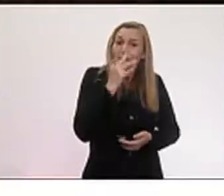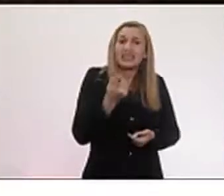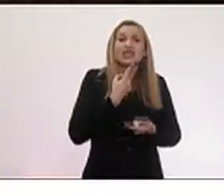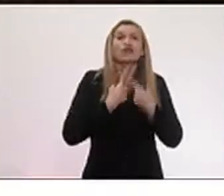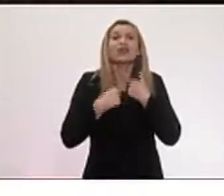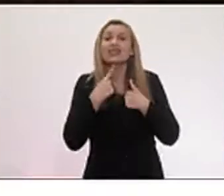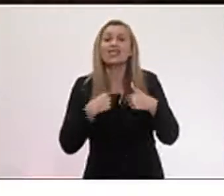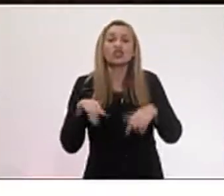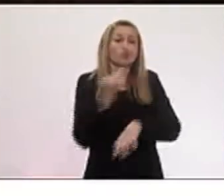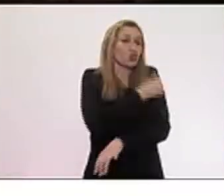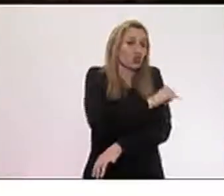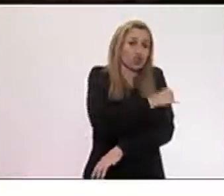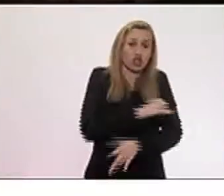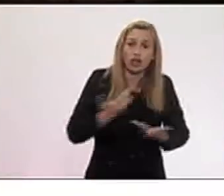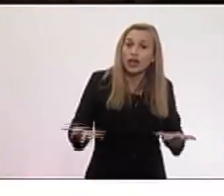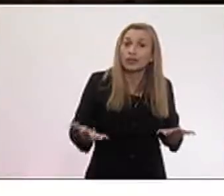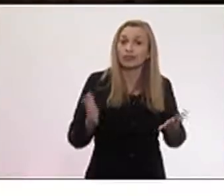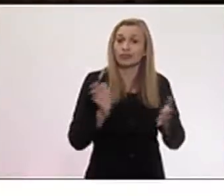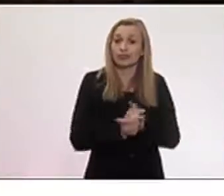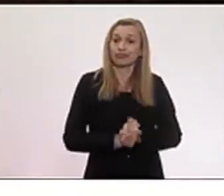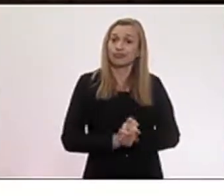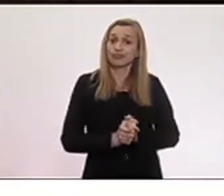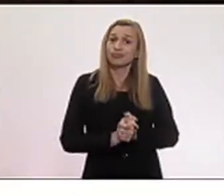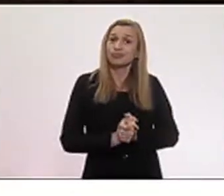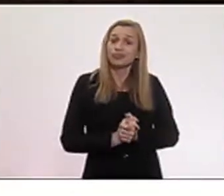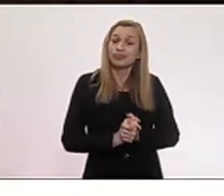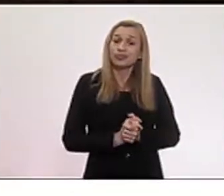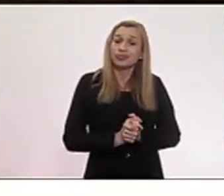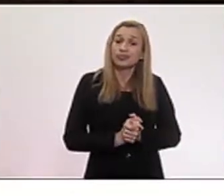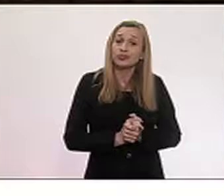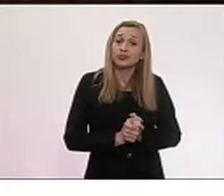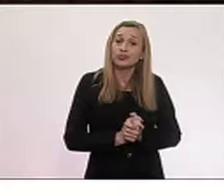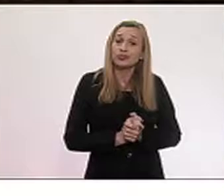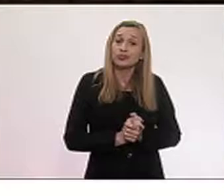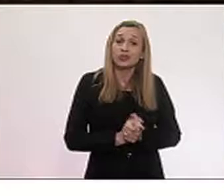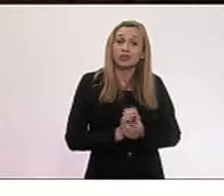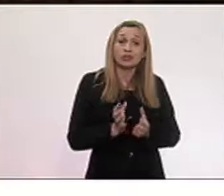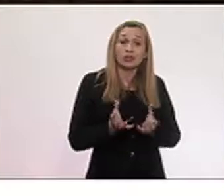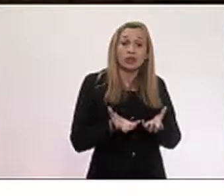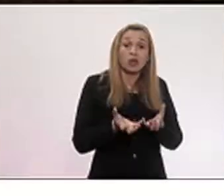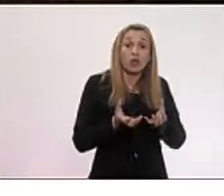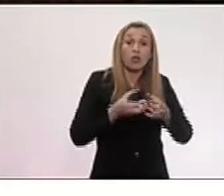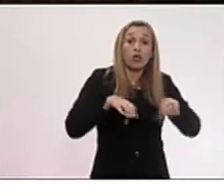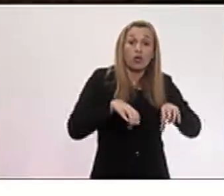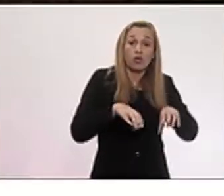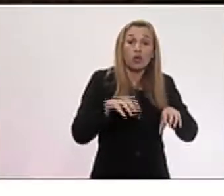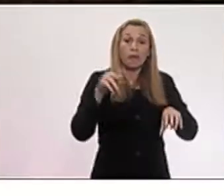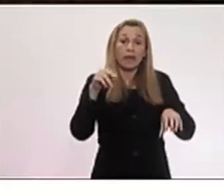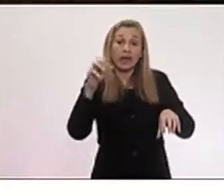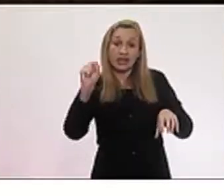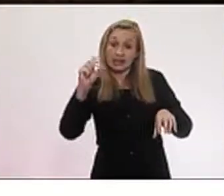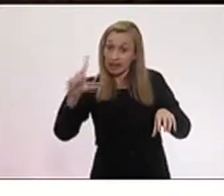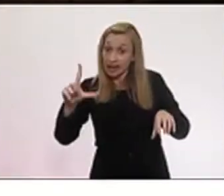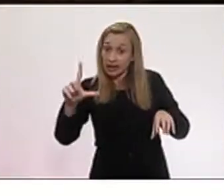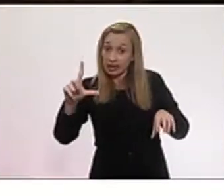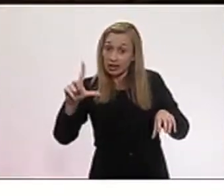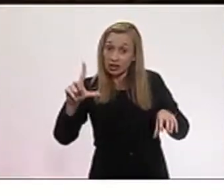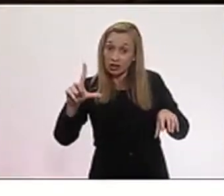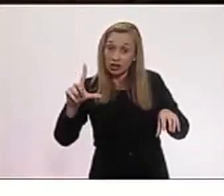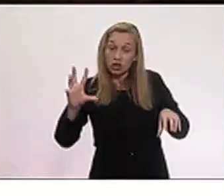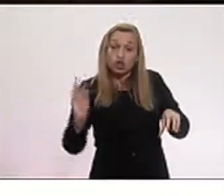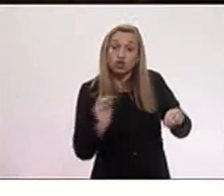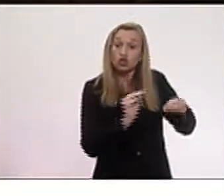desejo no Rio de Janeiro, né, de se colocar o ovo do PSL no